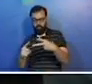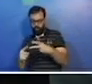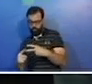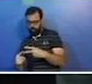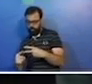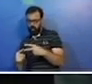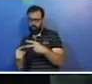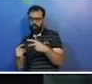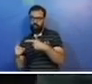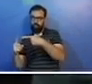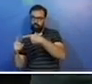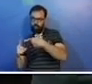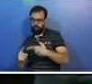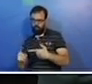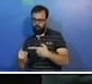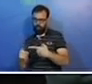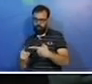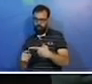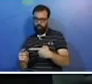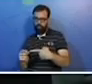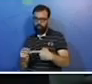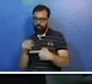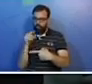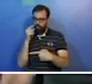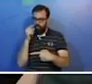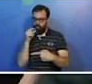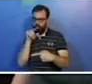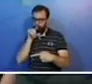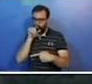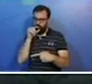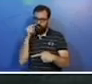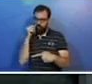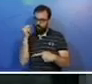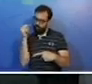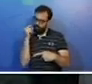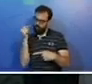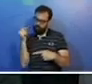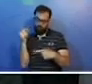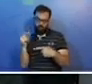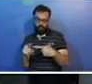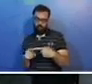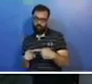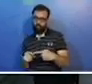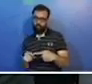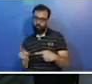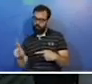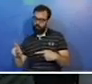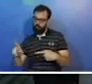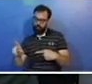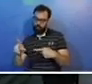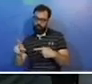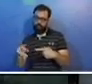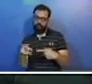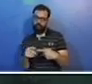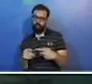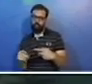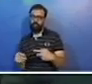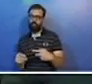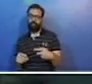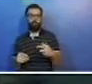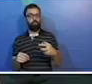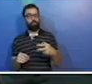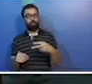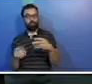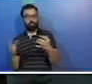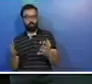temos vários consumidores secundários que se alimentam do primário. Então, eu já começo